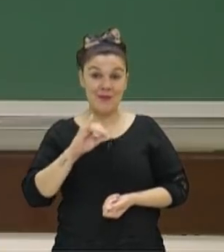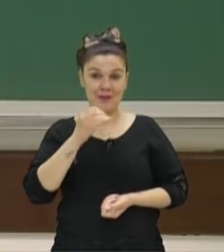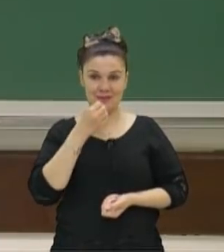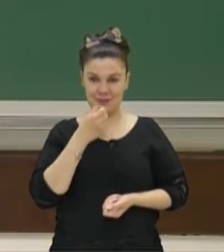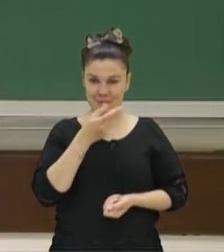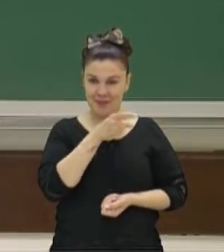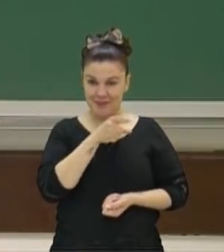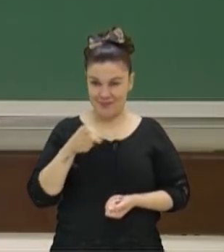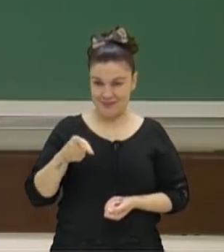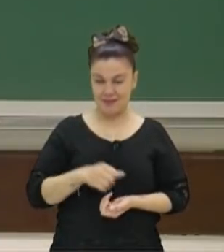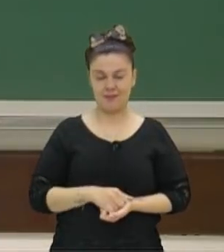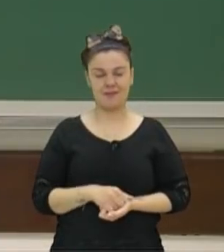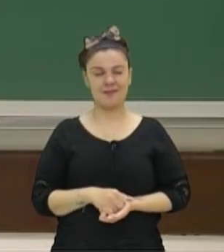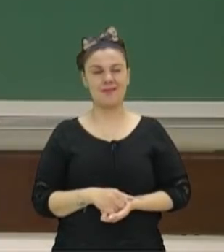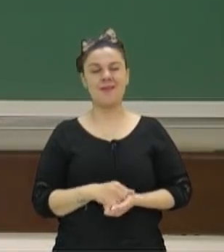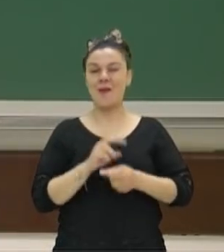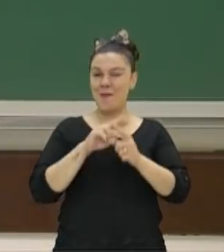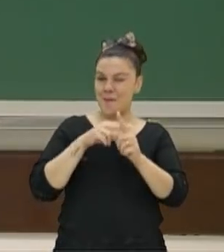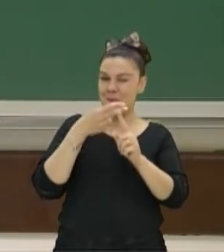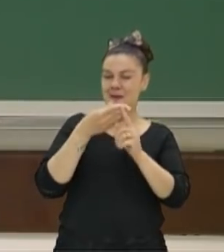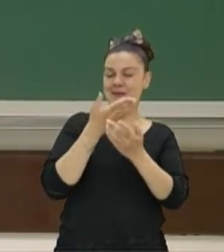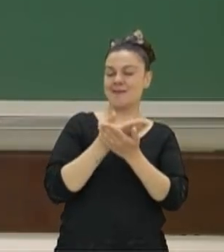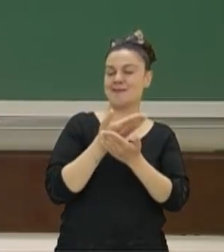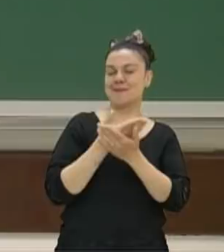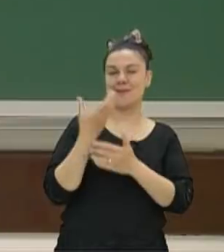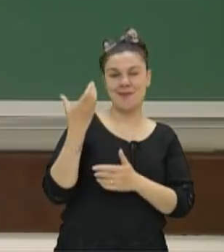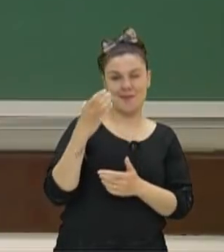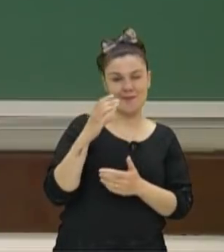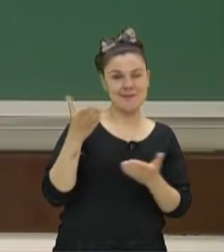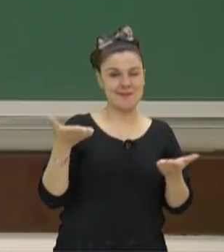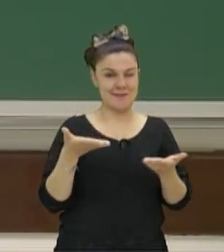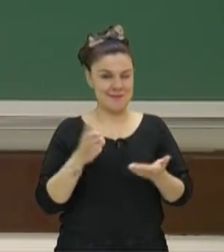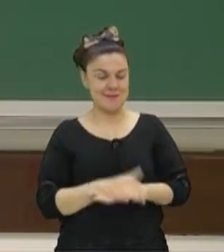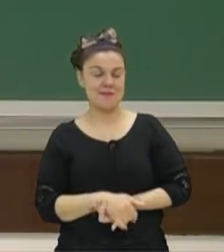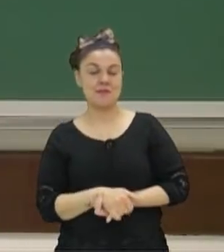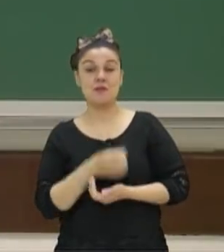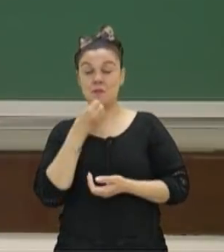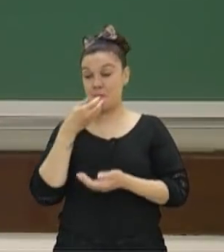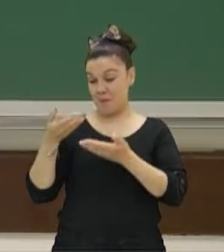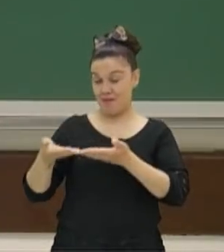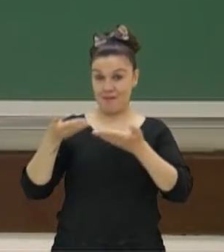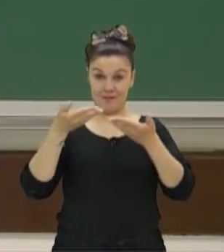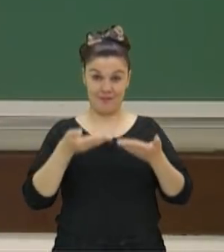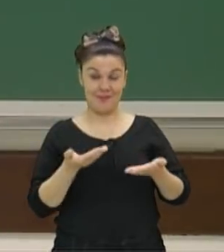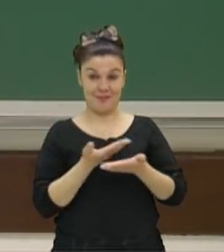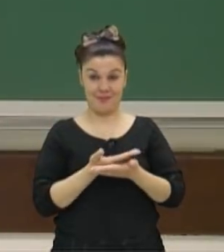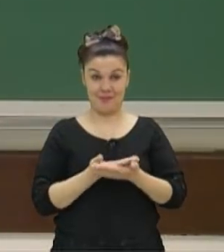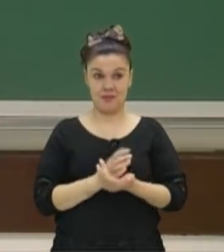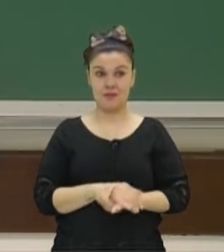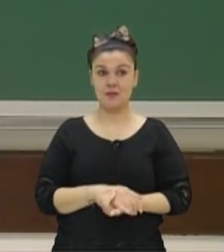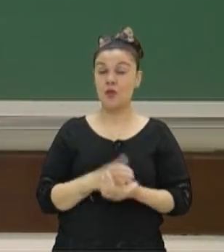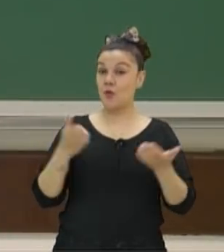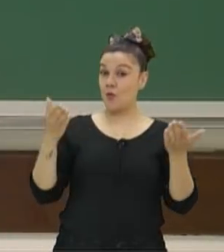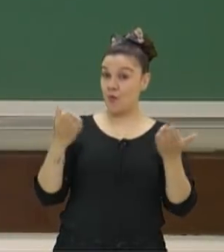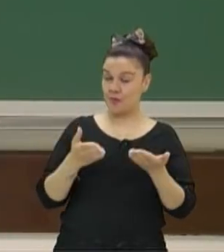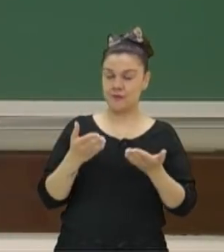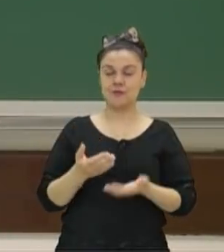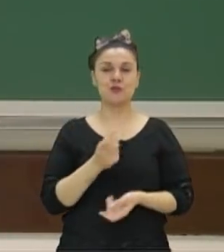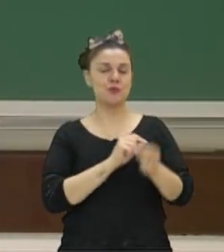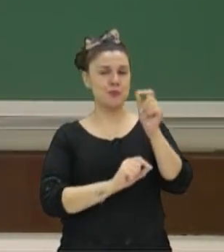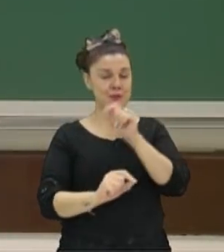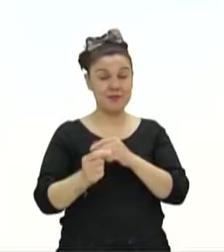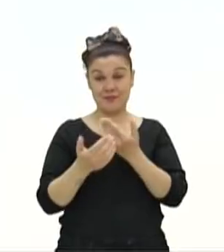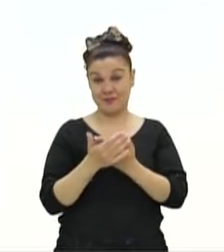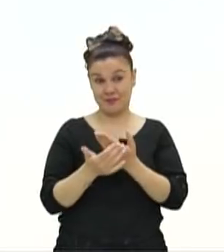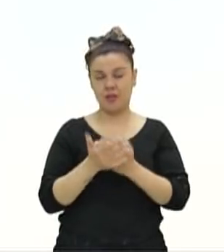Olá, tudo bem? Mais uma aula de ciências começando, sejam bem-vindos. E na aula de